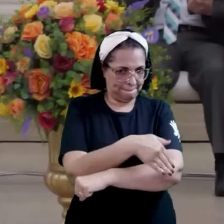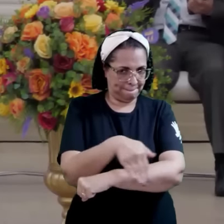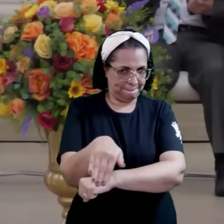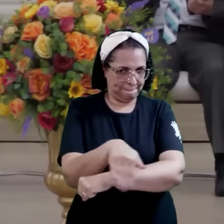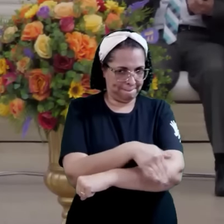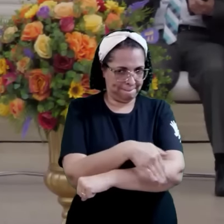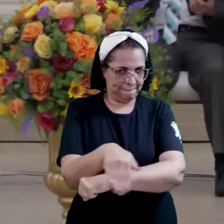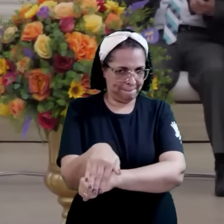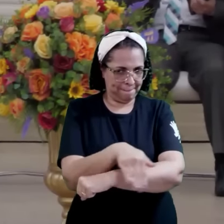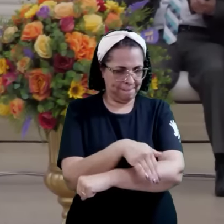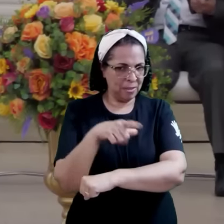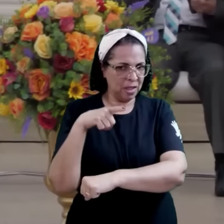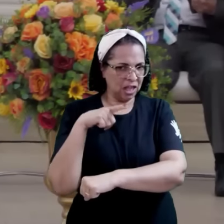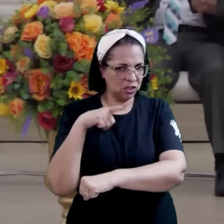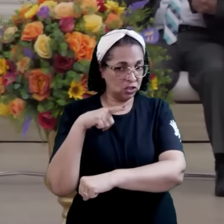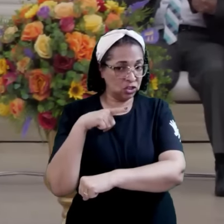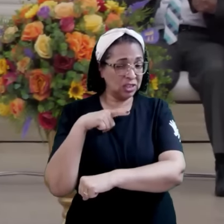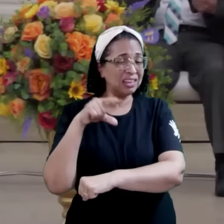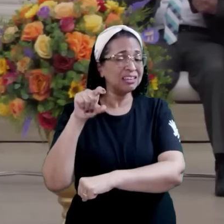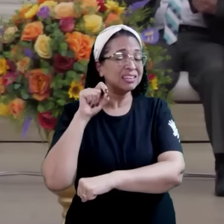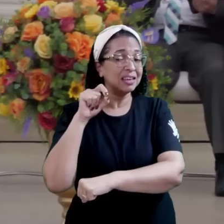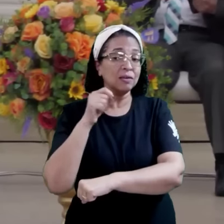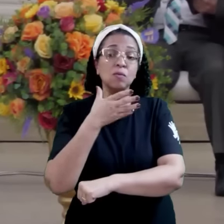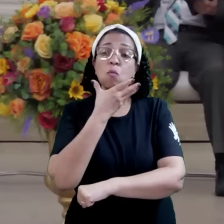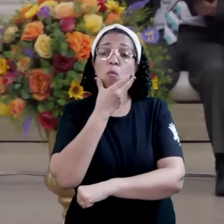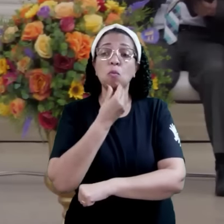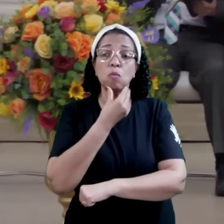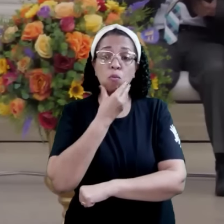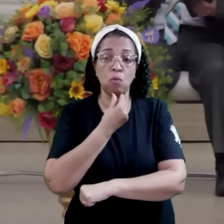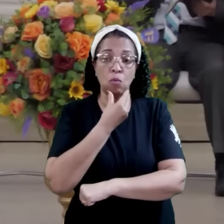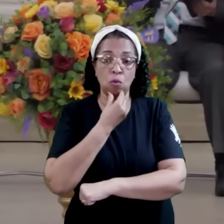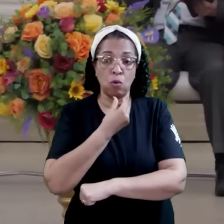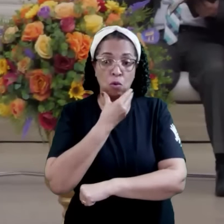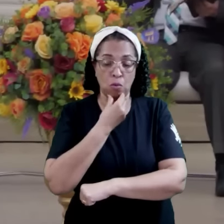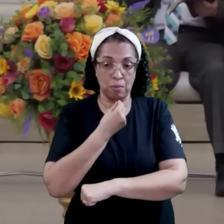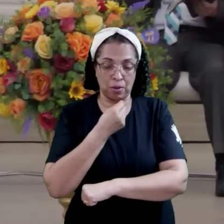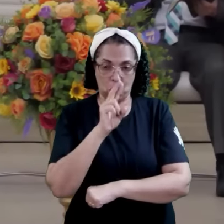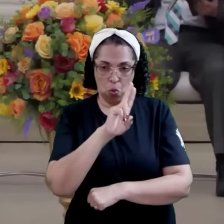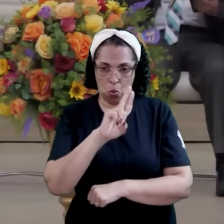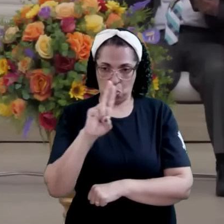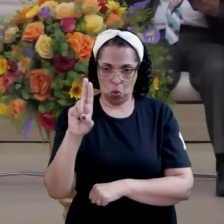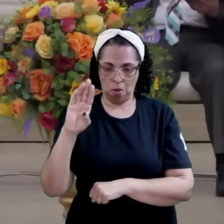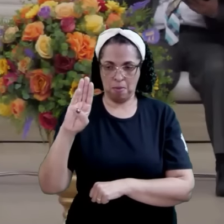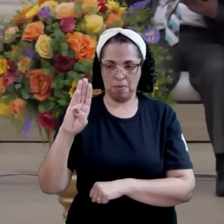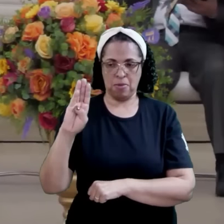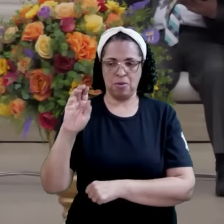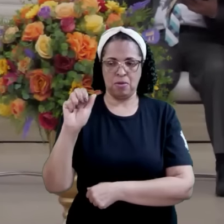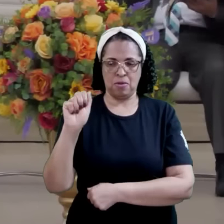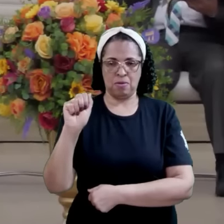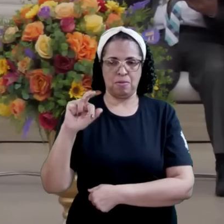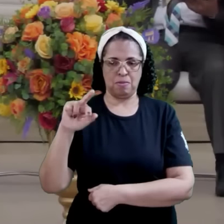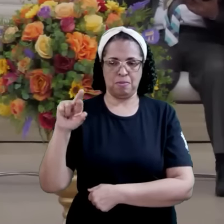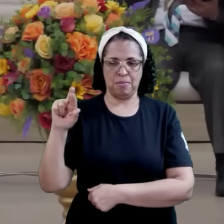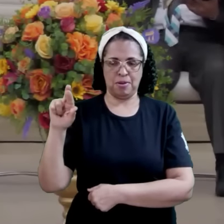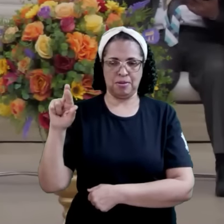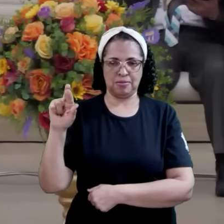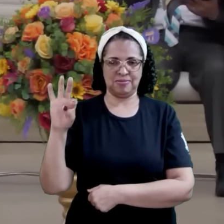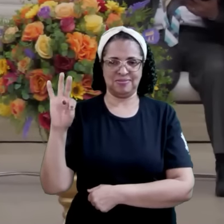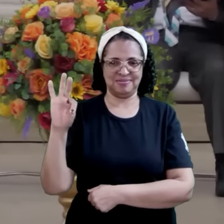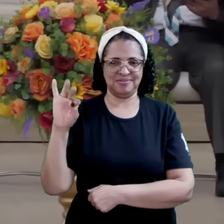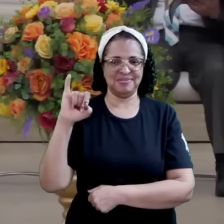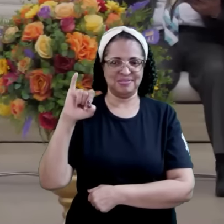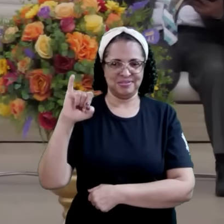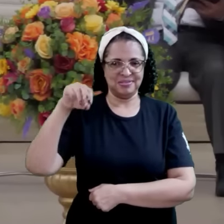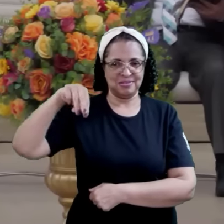ouviu barulhão irmão porque quem não tá no meio quem não entende esse clima aqui irmão